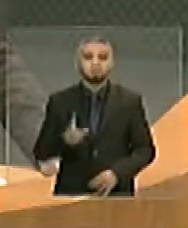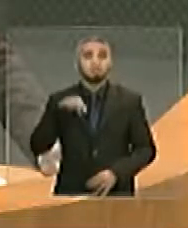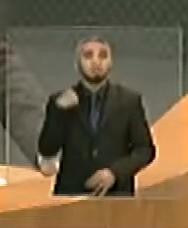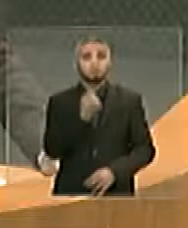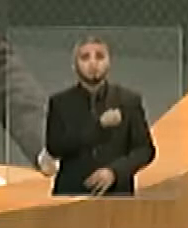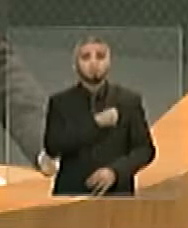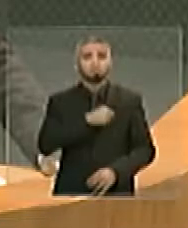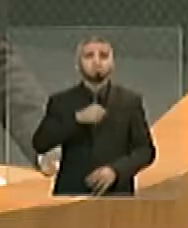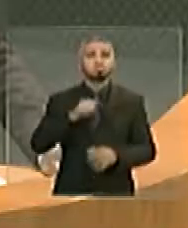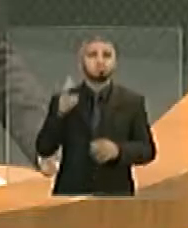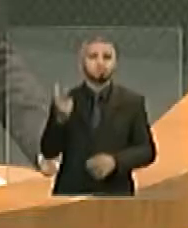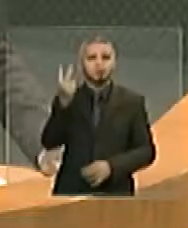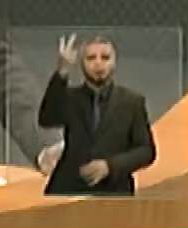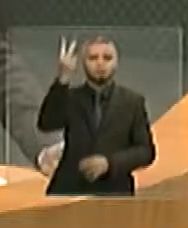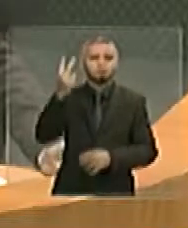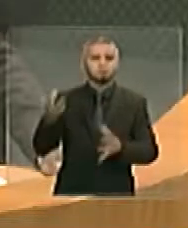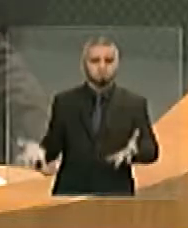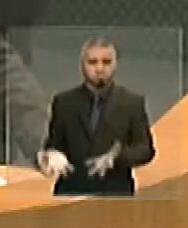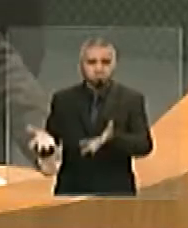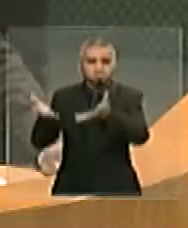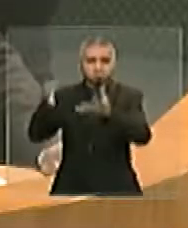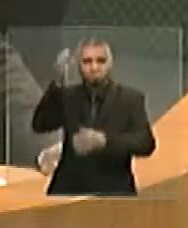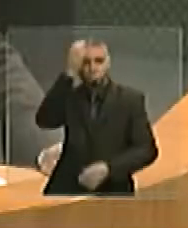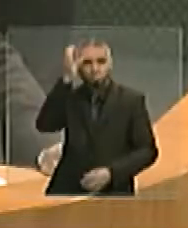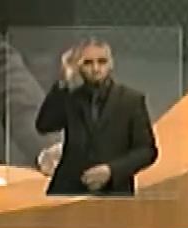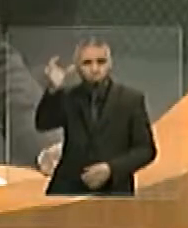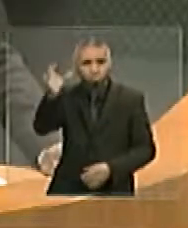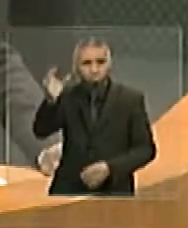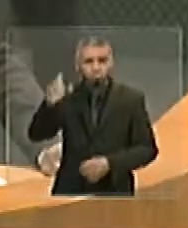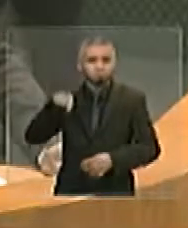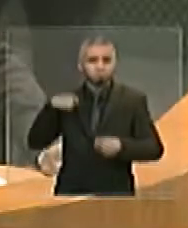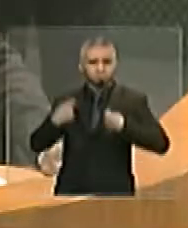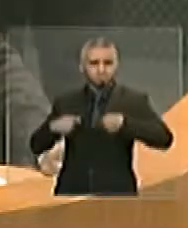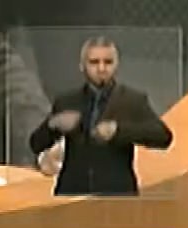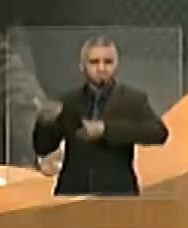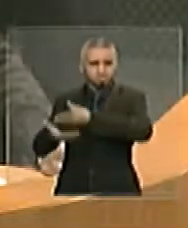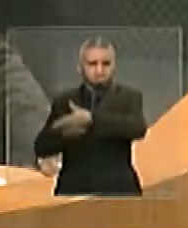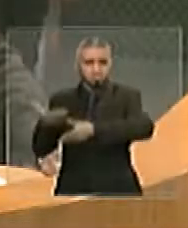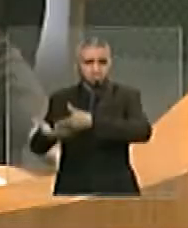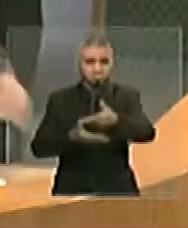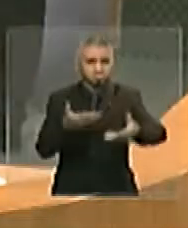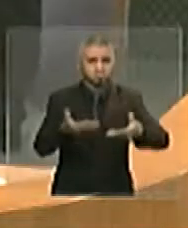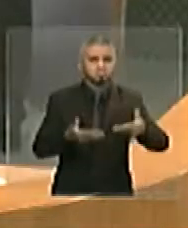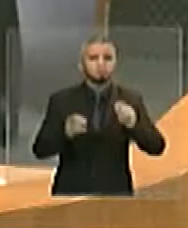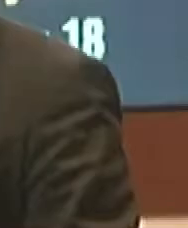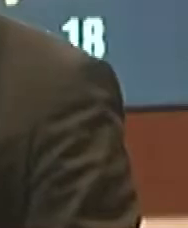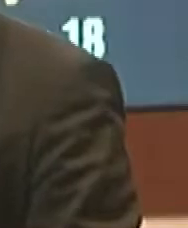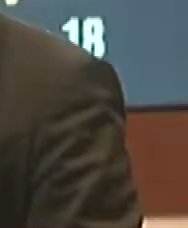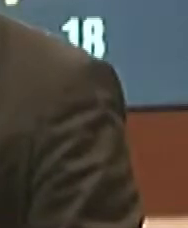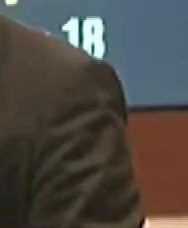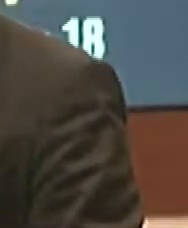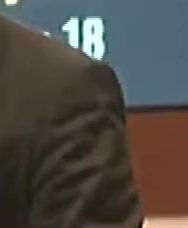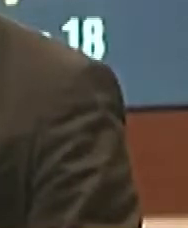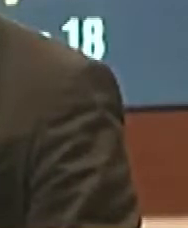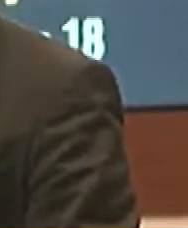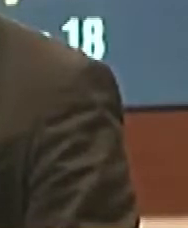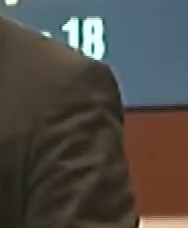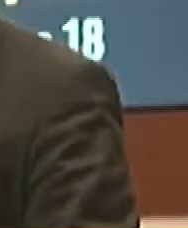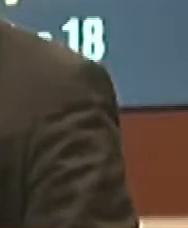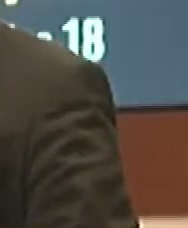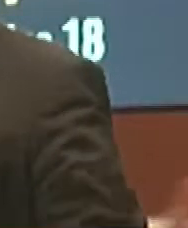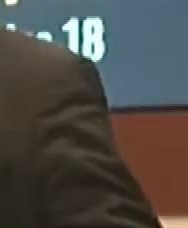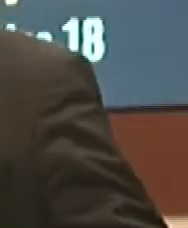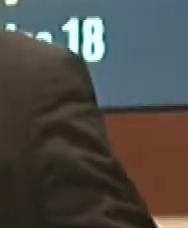Agnaldo Timóteo. Artistas esses que, segundo o deputado, não tem nenhuma identificação com São João do Maranhão. Já o deputado Eduardo Braide, do